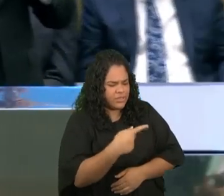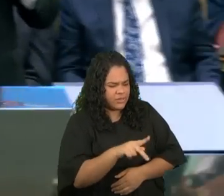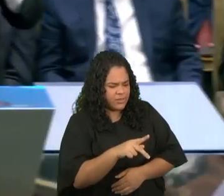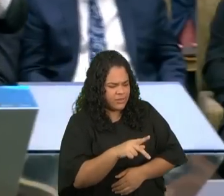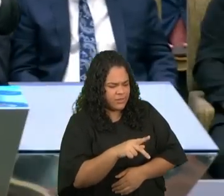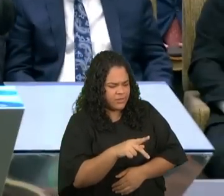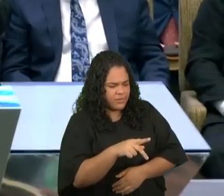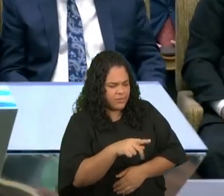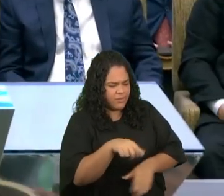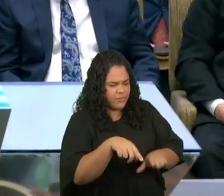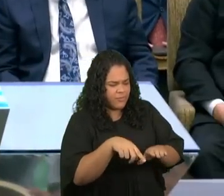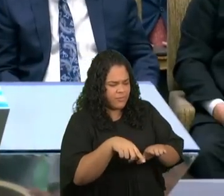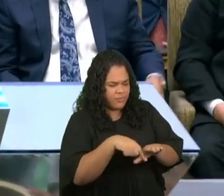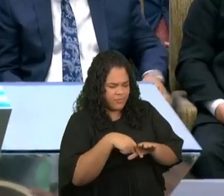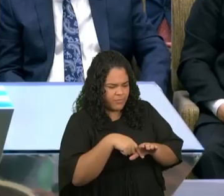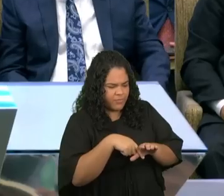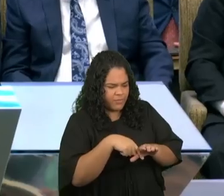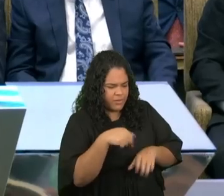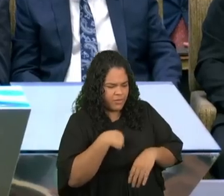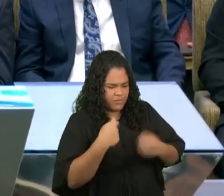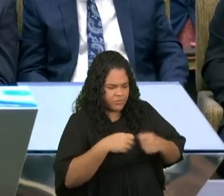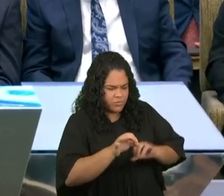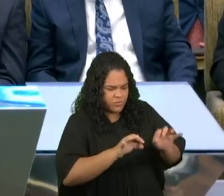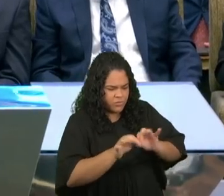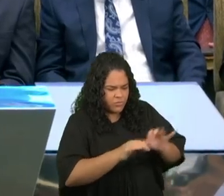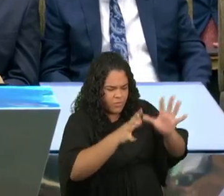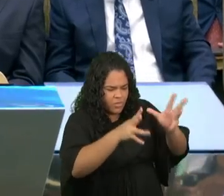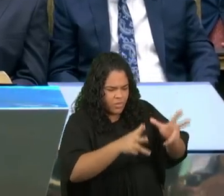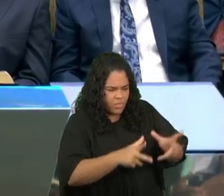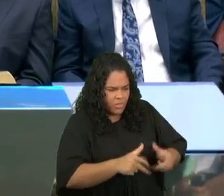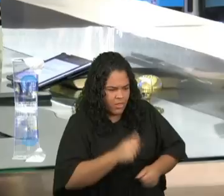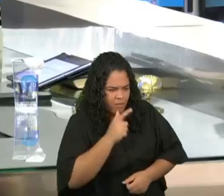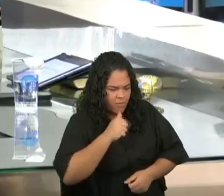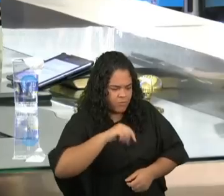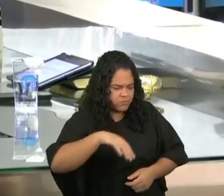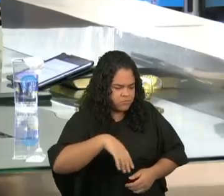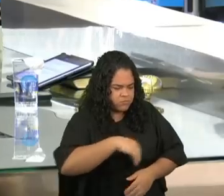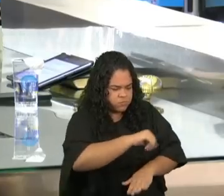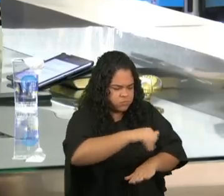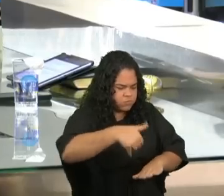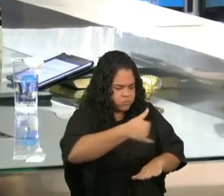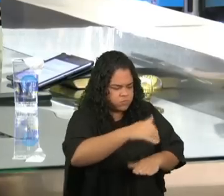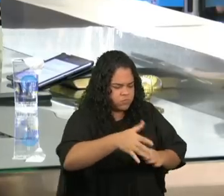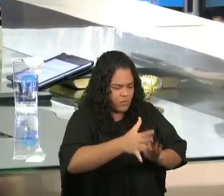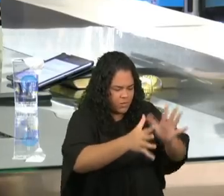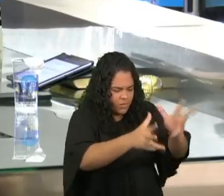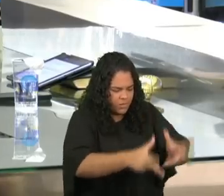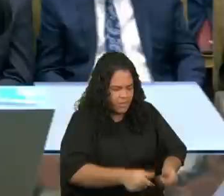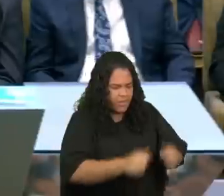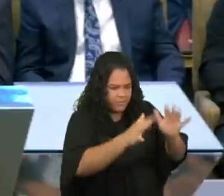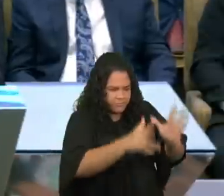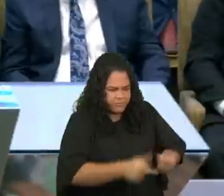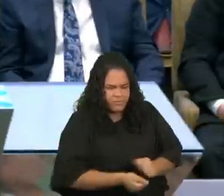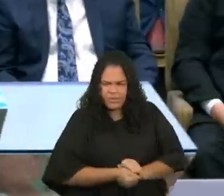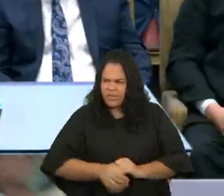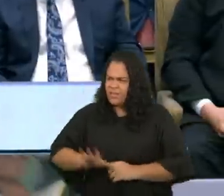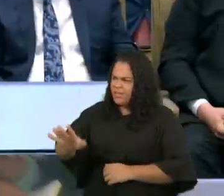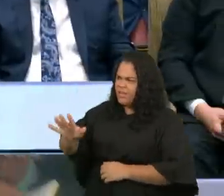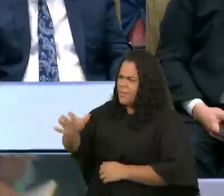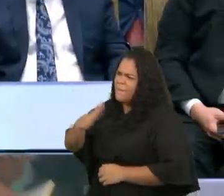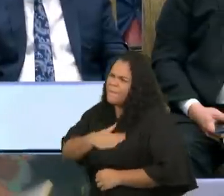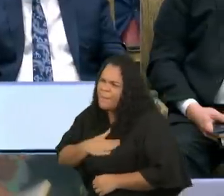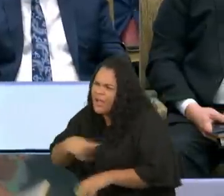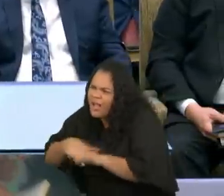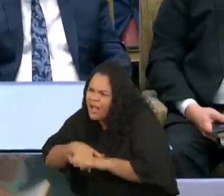falso modesto, né? Ô, Senhor, comigo? Não, né? Vou contigo até a morte. Esse é o nosso lado